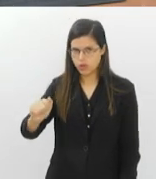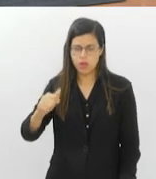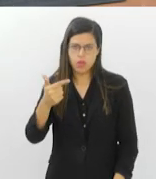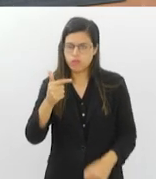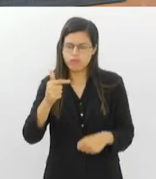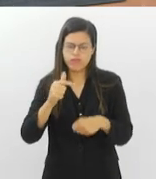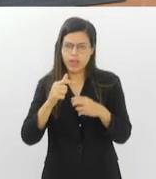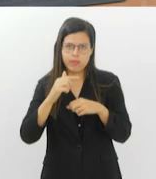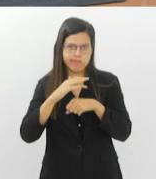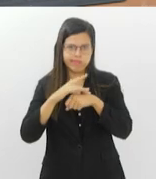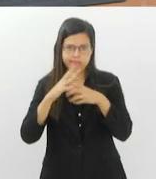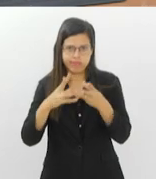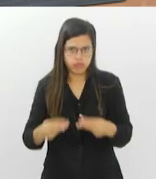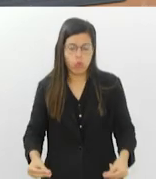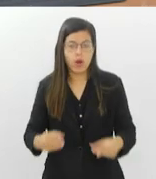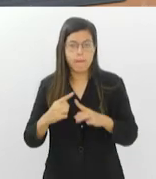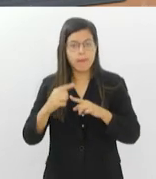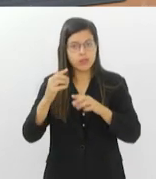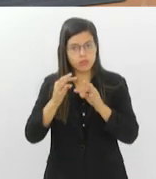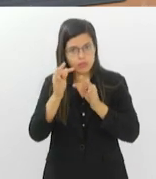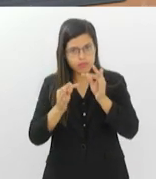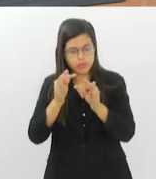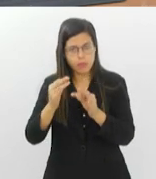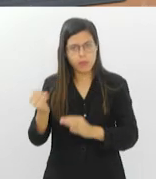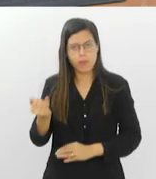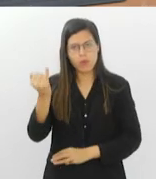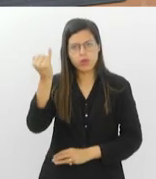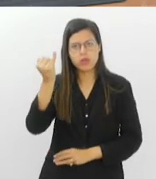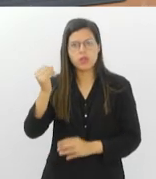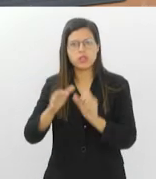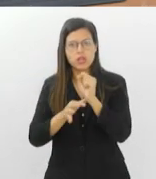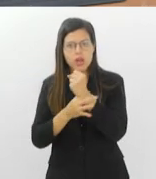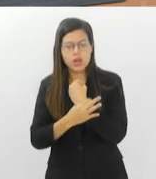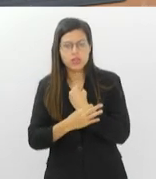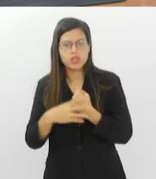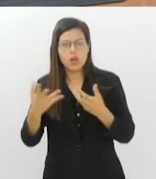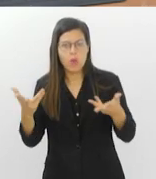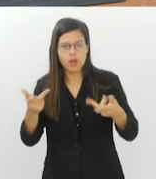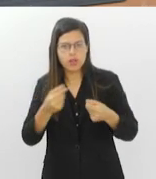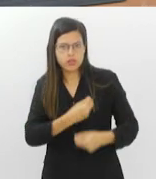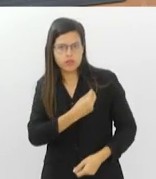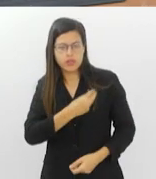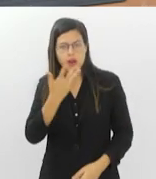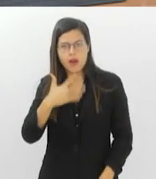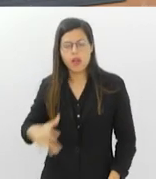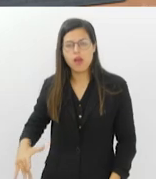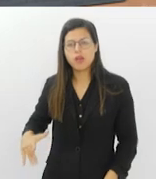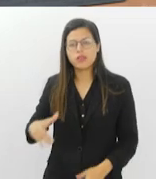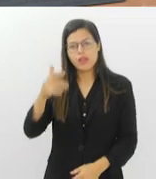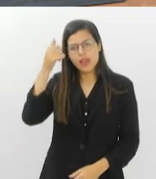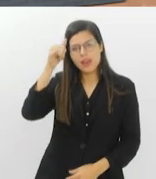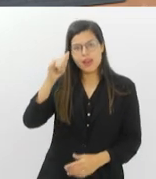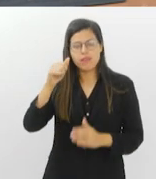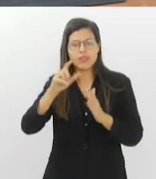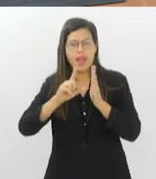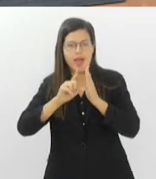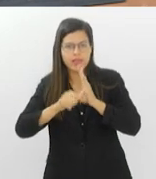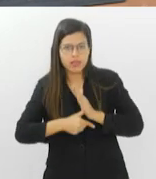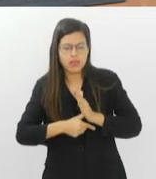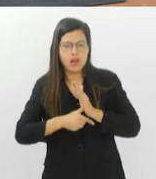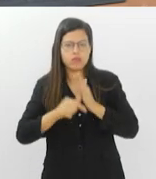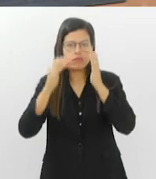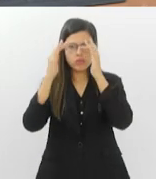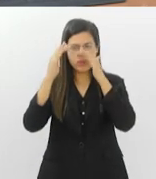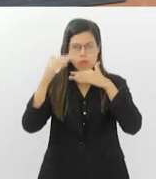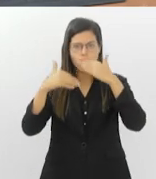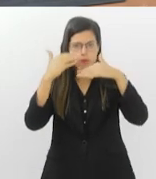é fundamental para garantir a qualidade de vida da criança e evitar problemas como atraso do desenvolvimento intelectual e